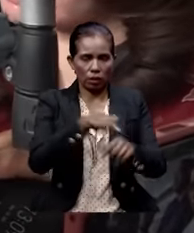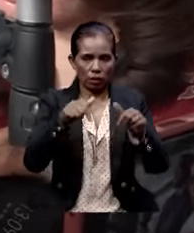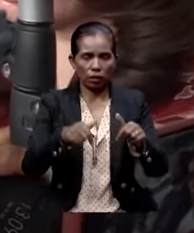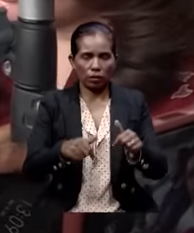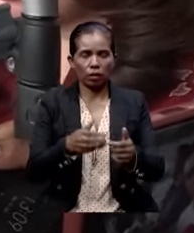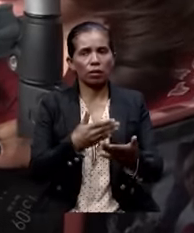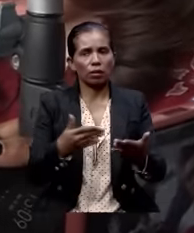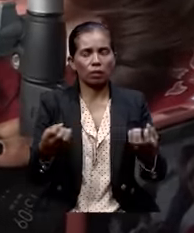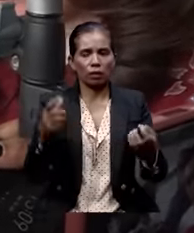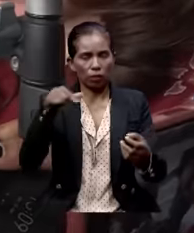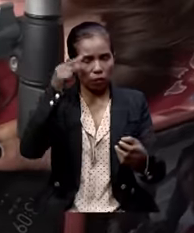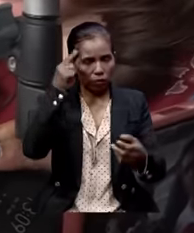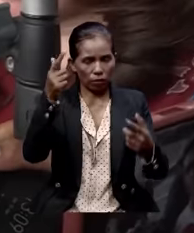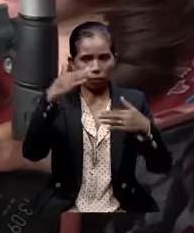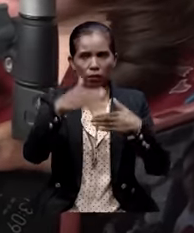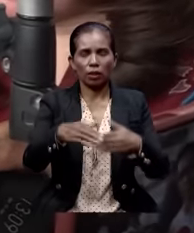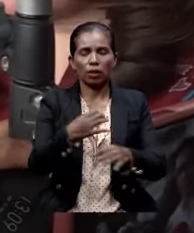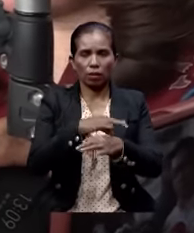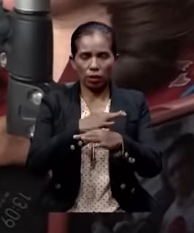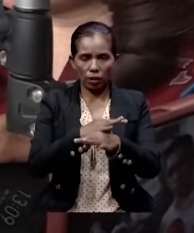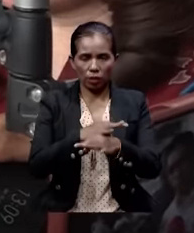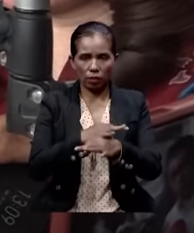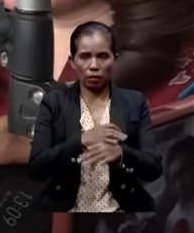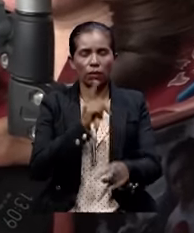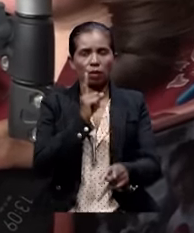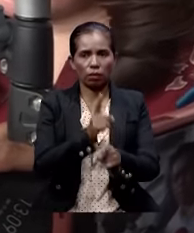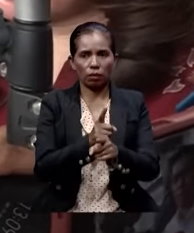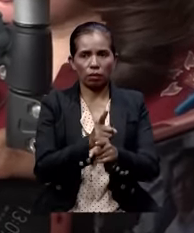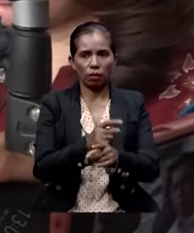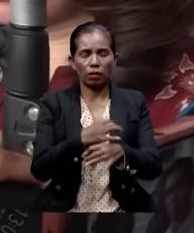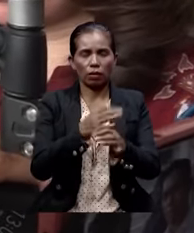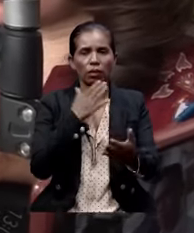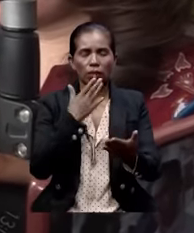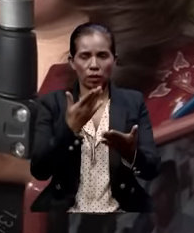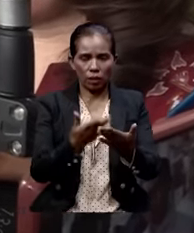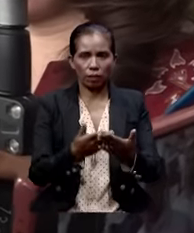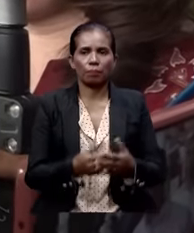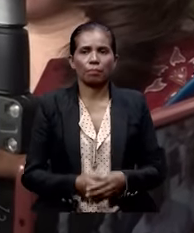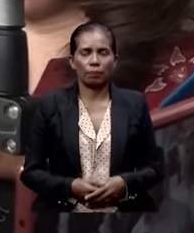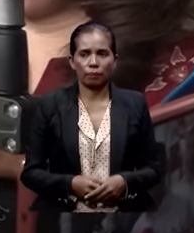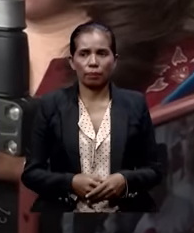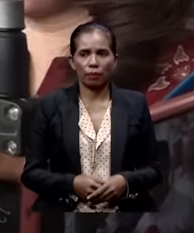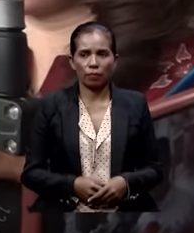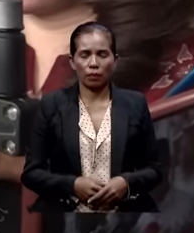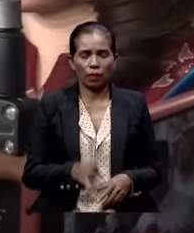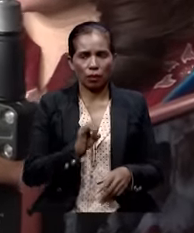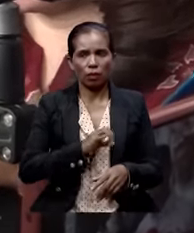barak, governo ida mai prato hadia, ne los hadia dia kliu pal. Ne be au noin